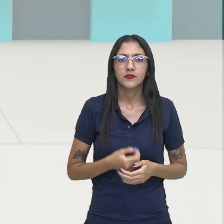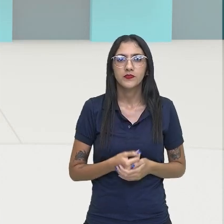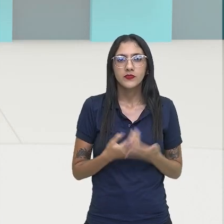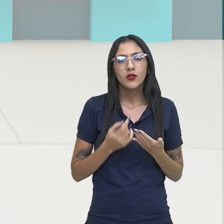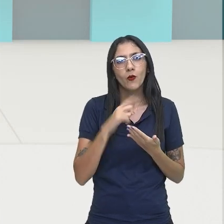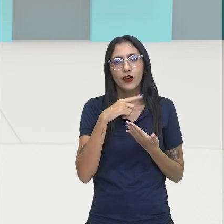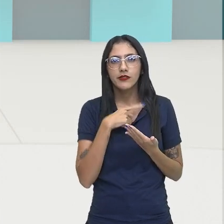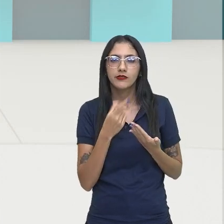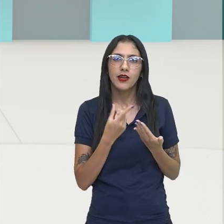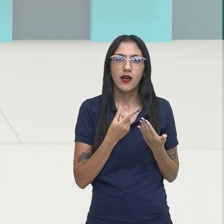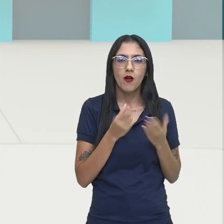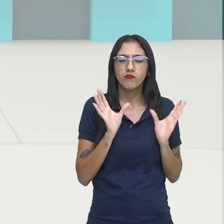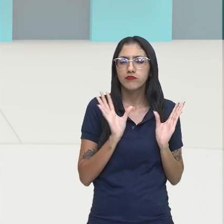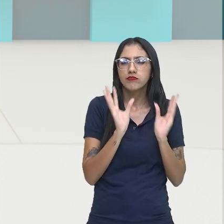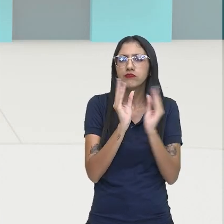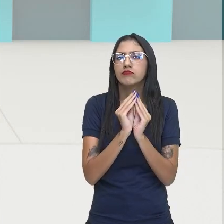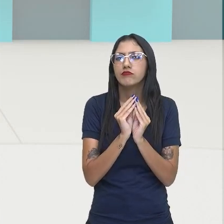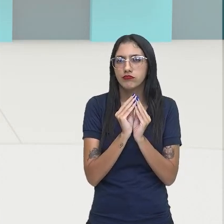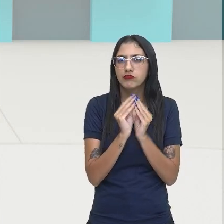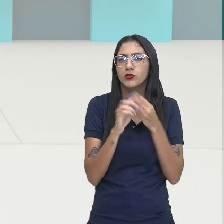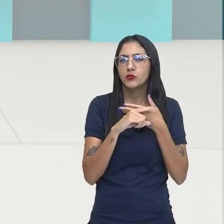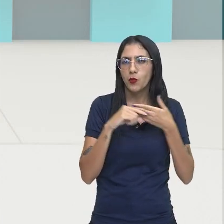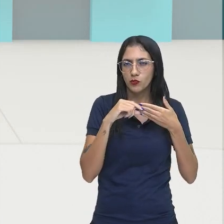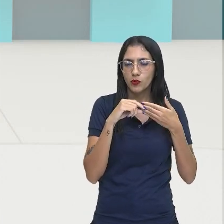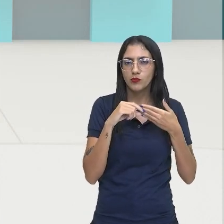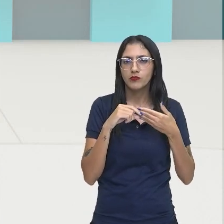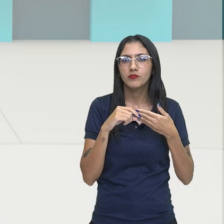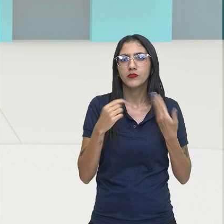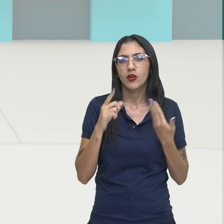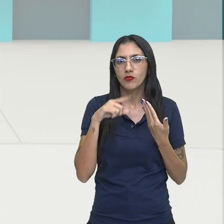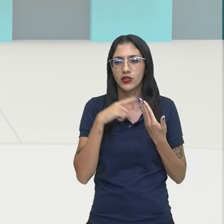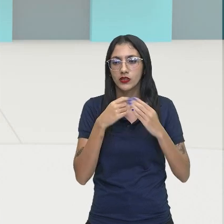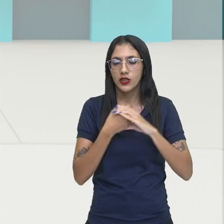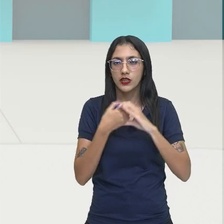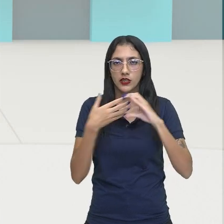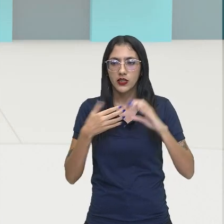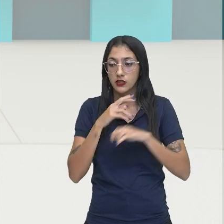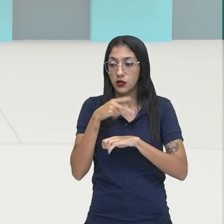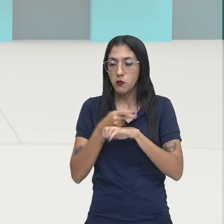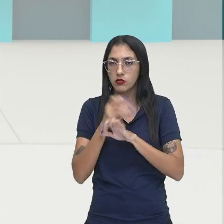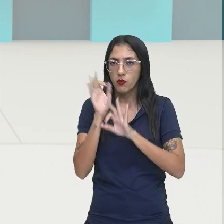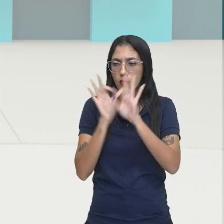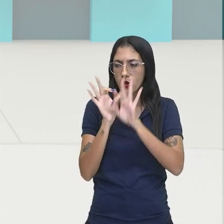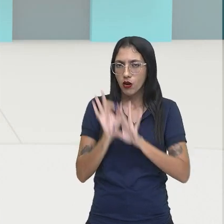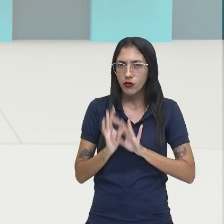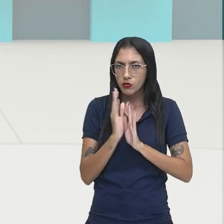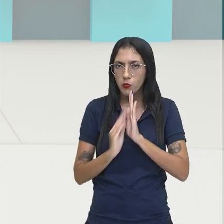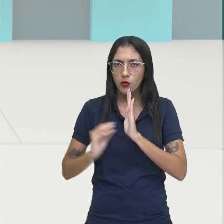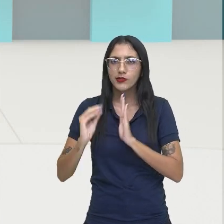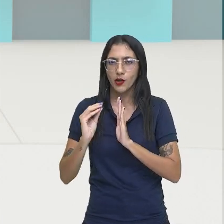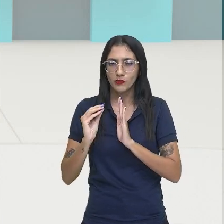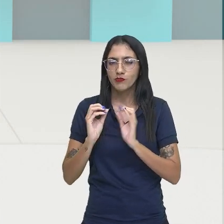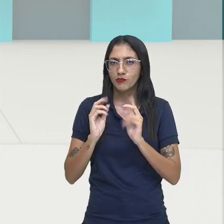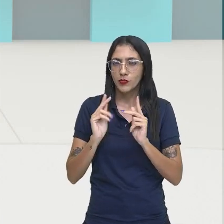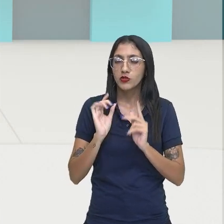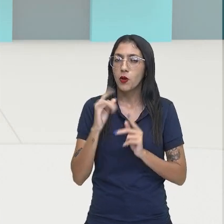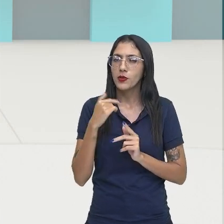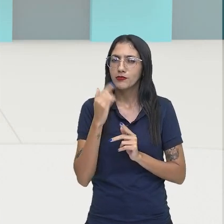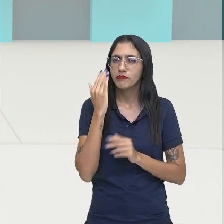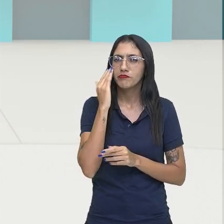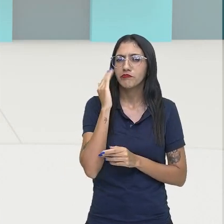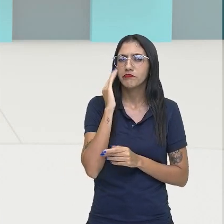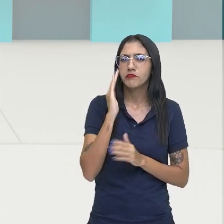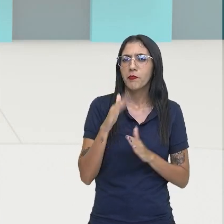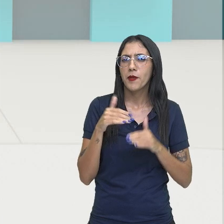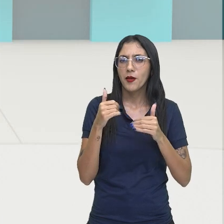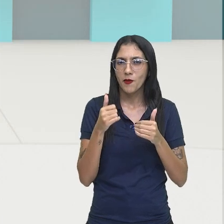o nosso autor aí falou. Então a gente tem a essência e essa essência vai se encaixar em um modelo. Ok? Só para nós entendermos, eu